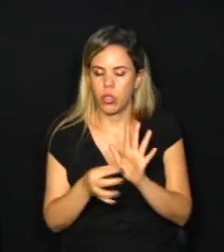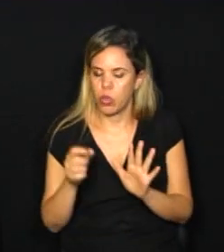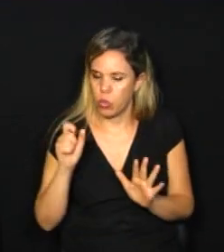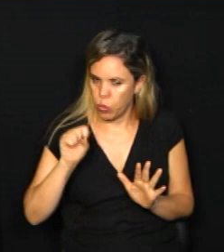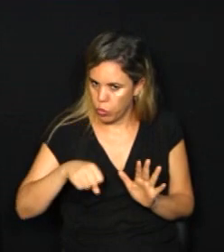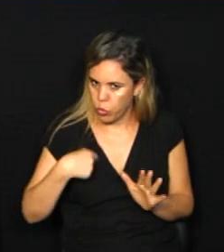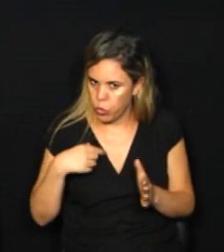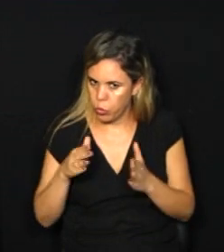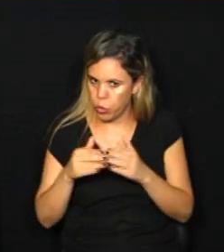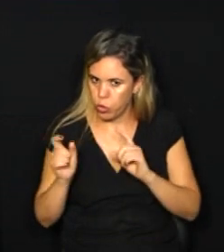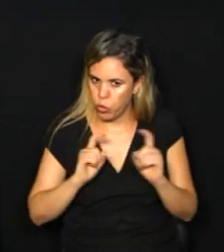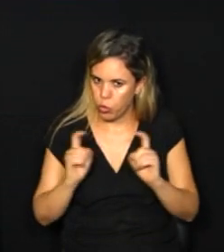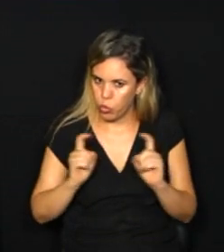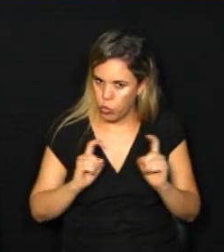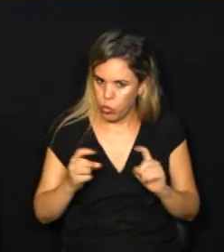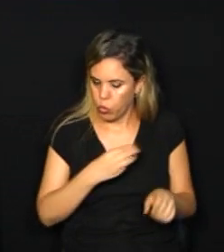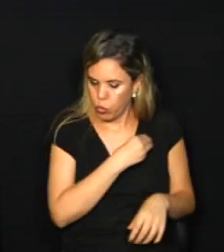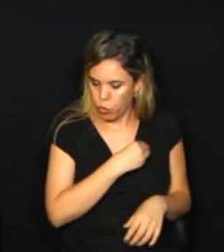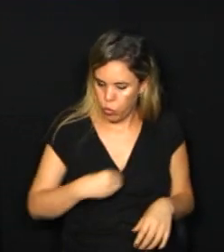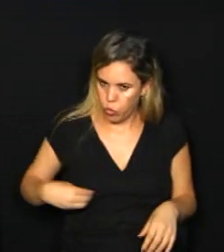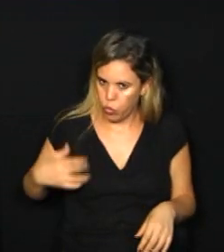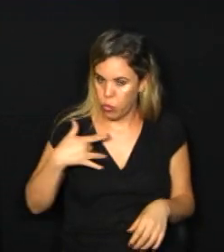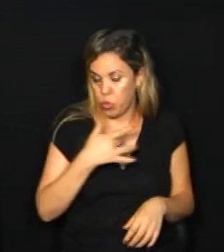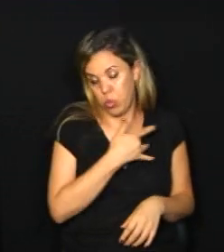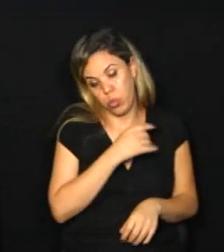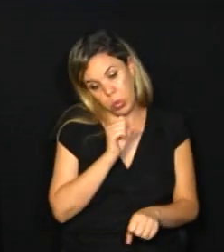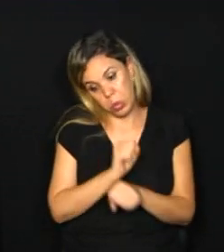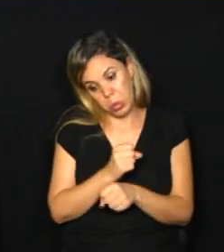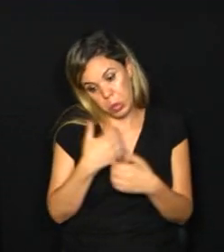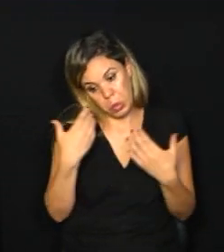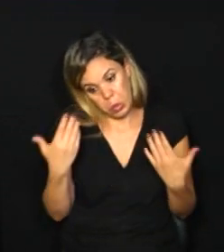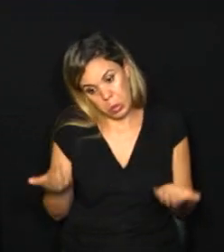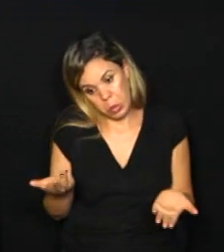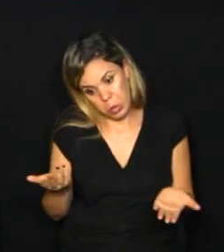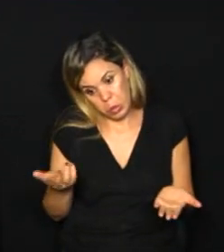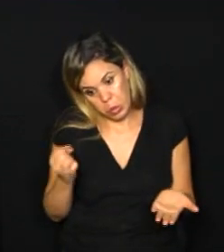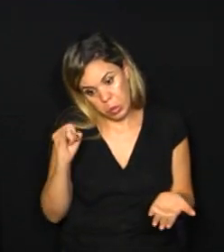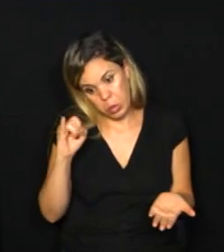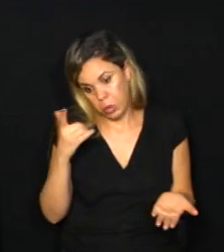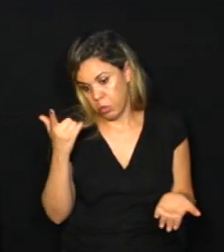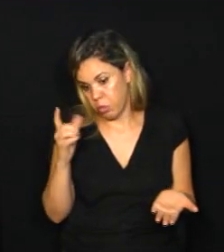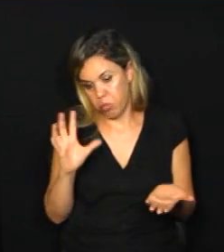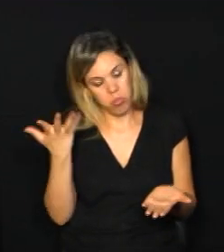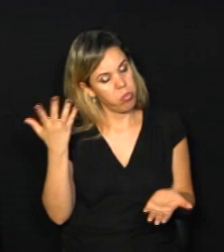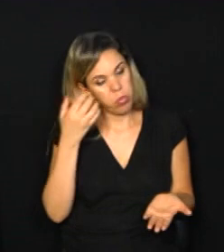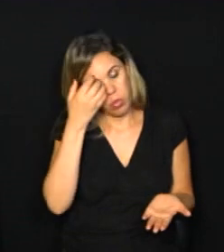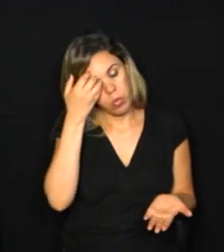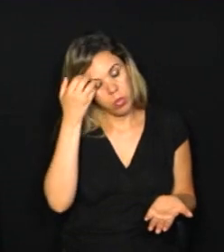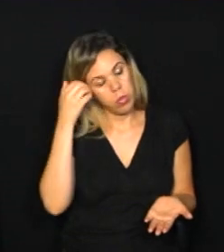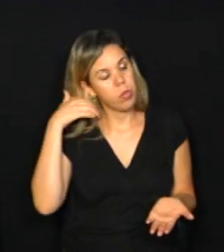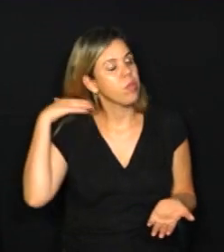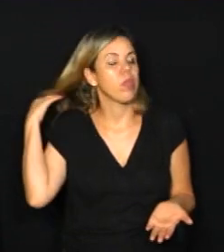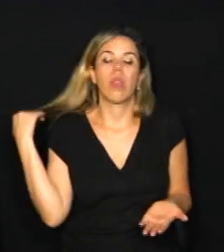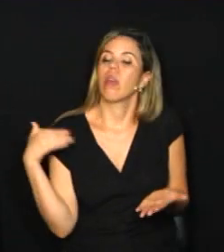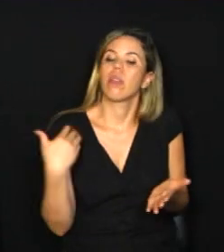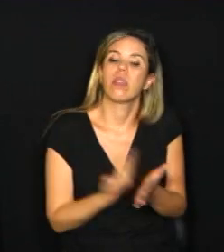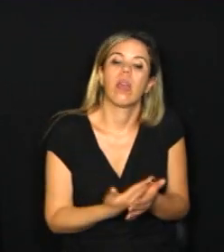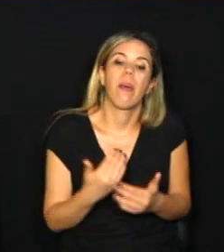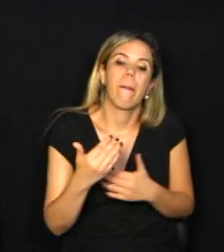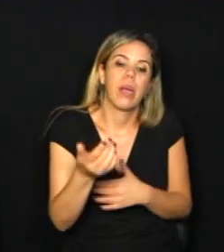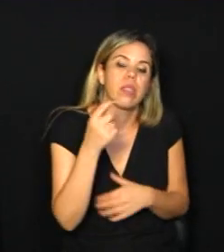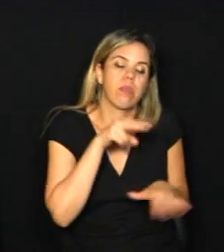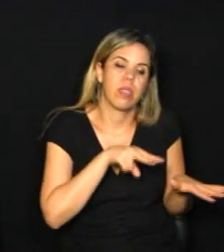pedi uma audiência com o ministro da Saúde, estou aguardando, né? Caso isso não aconteça até a